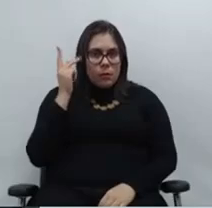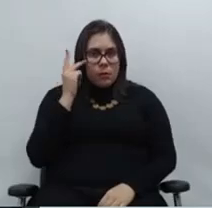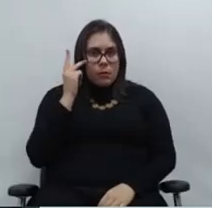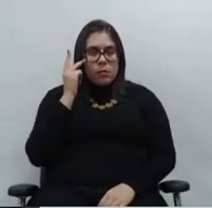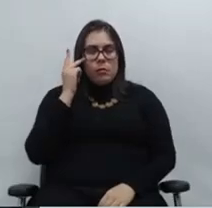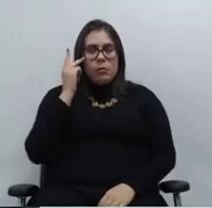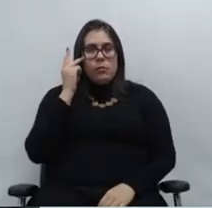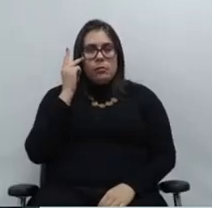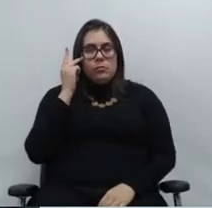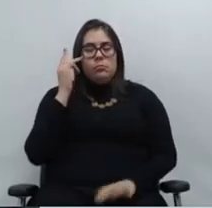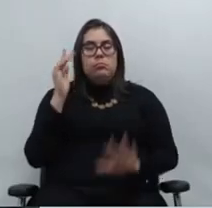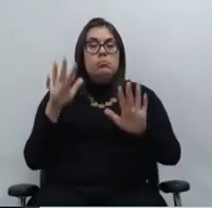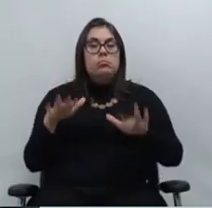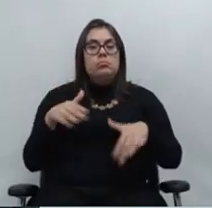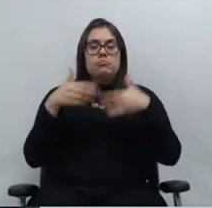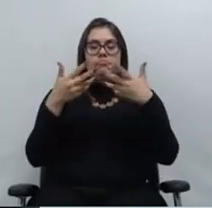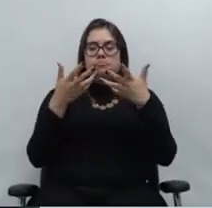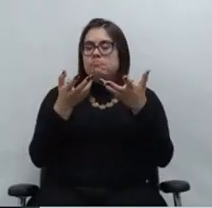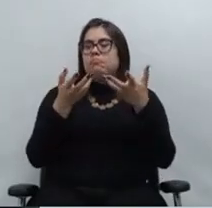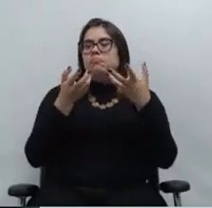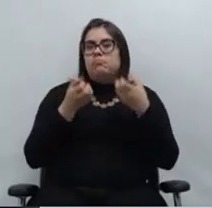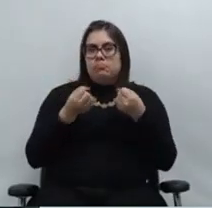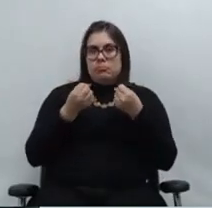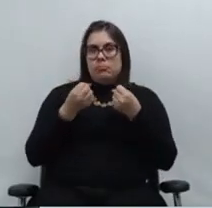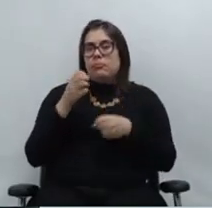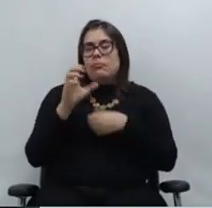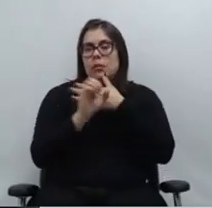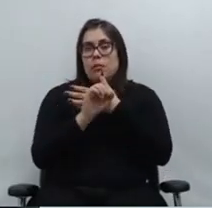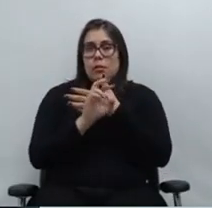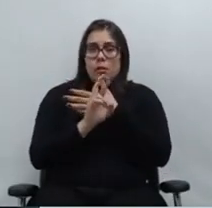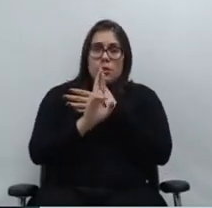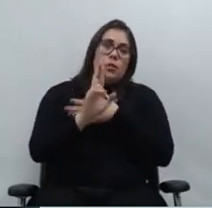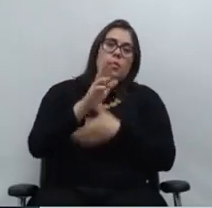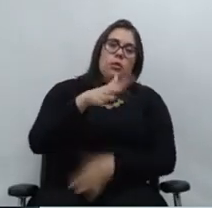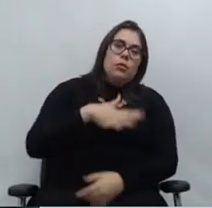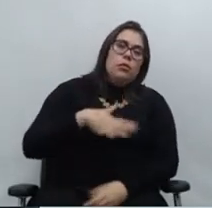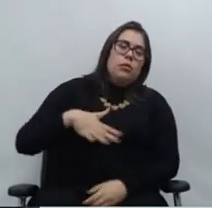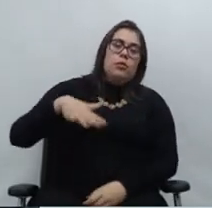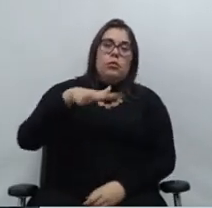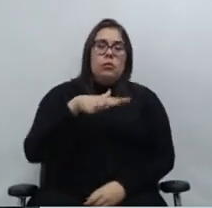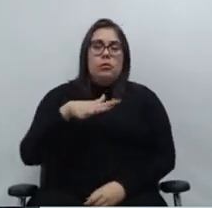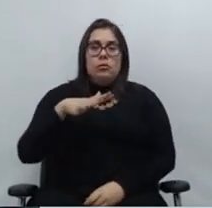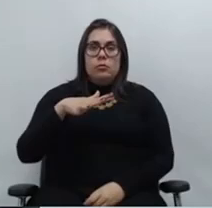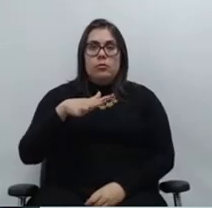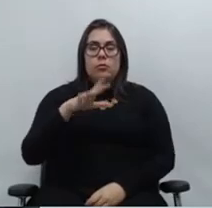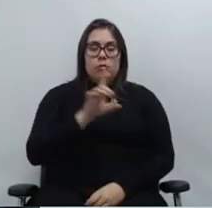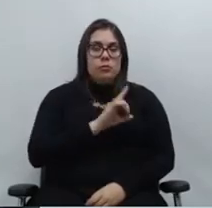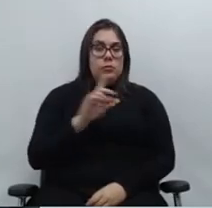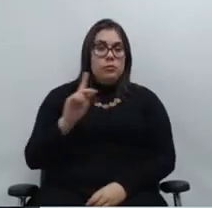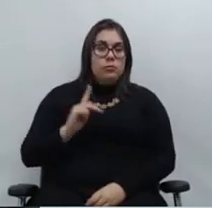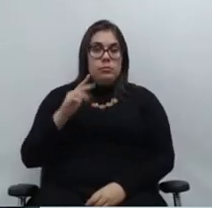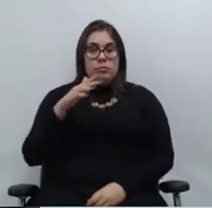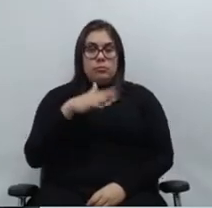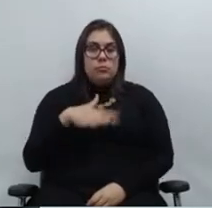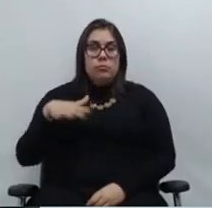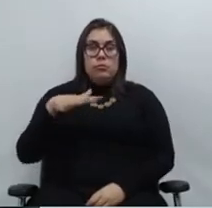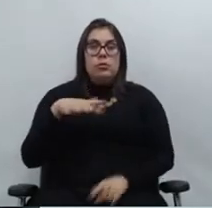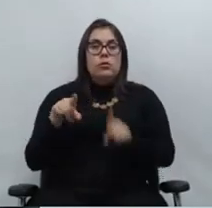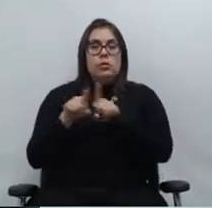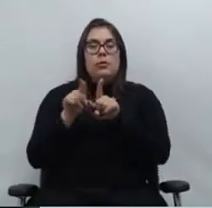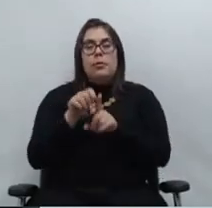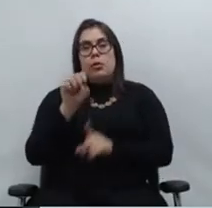Paulo. No mais, acolhendo a manifestação da Ouvidoria Geral, voto por recomendar à Defensoria Pública Geral e às